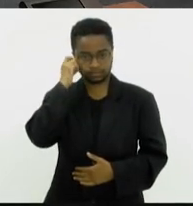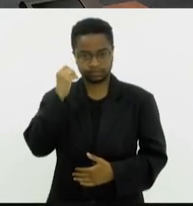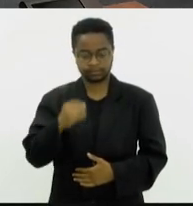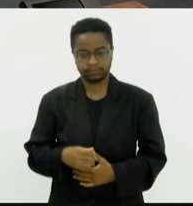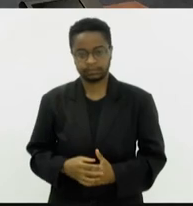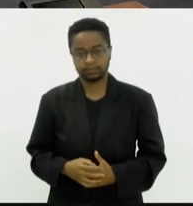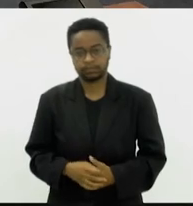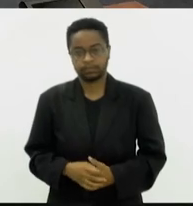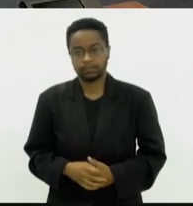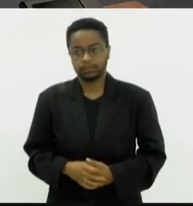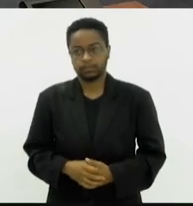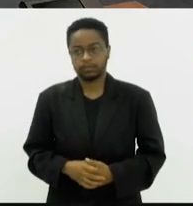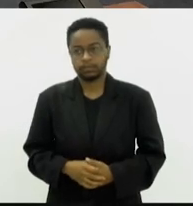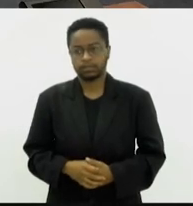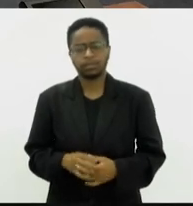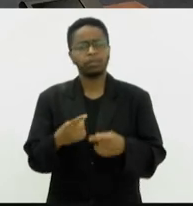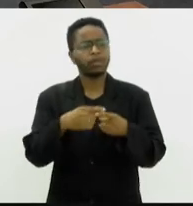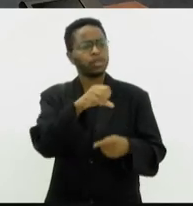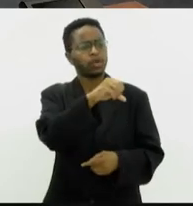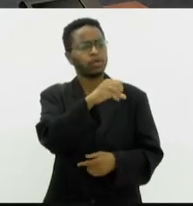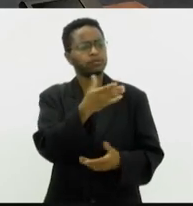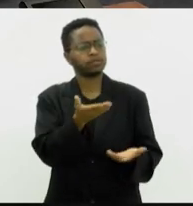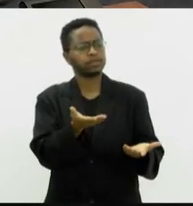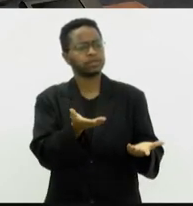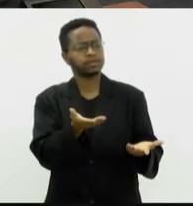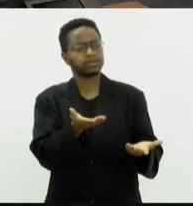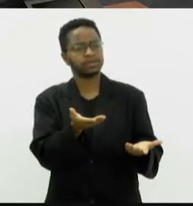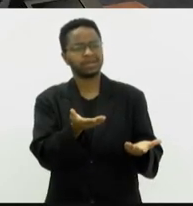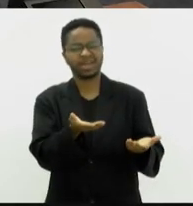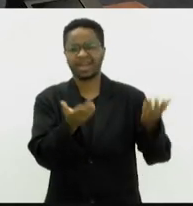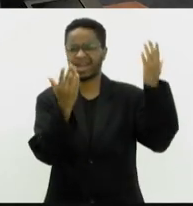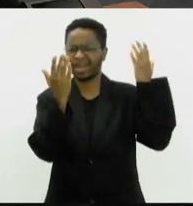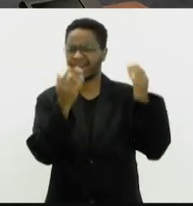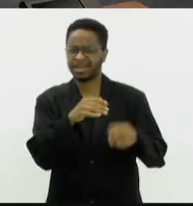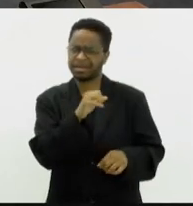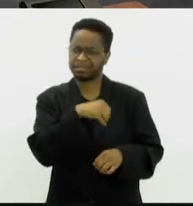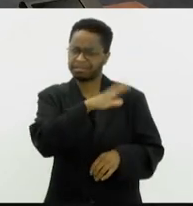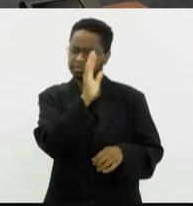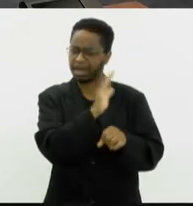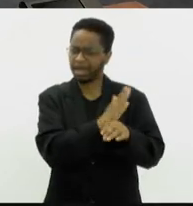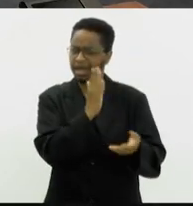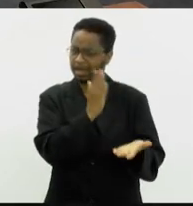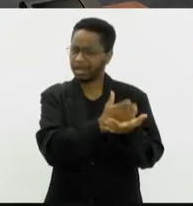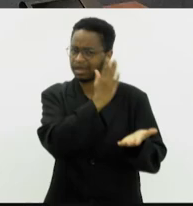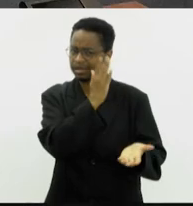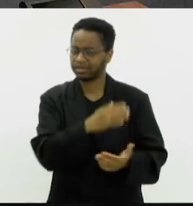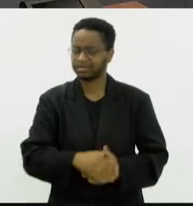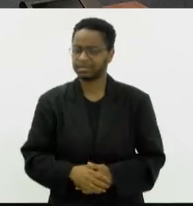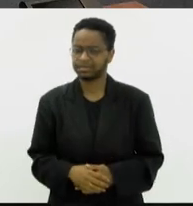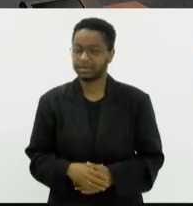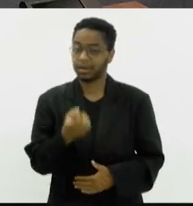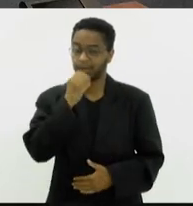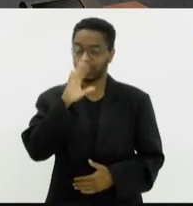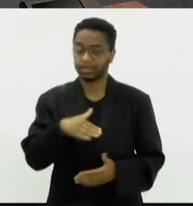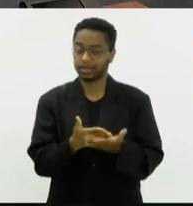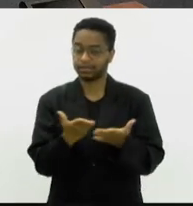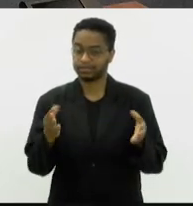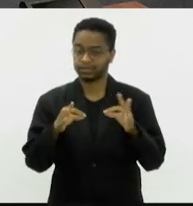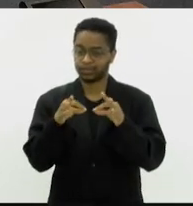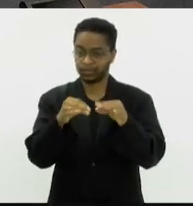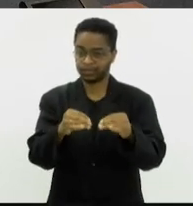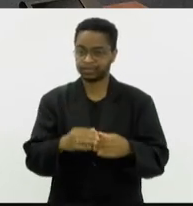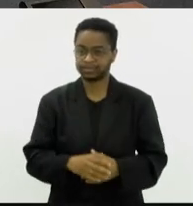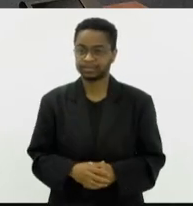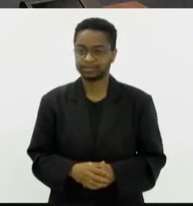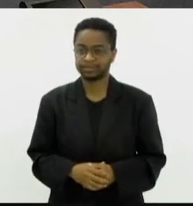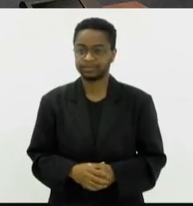minutos Por que no Ah pera aí boa tarde para todos